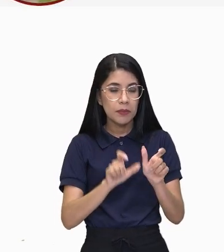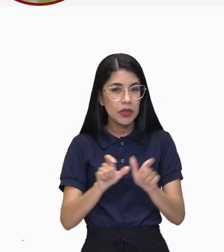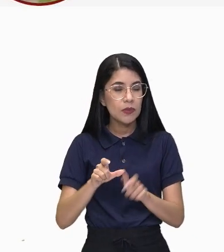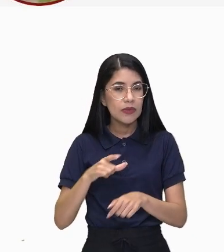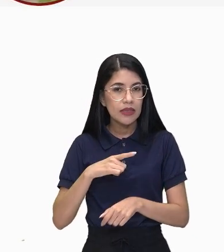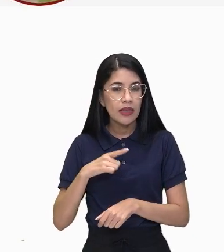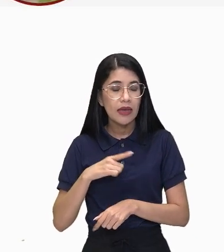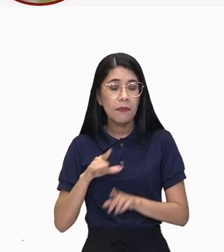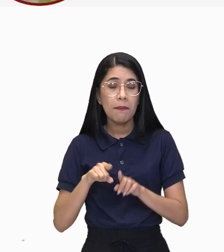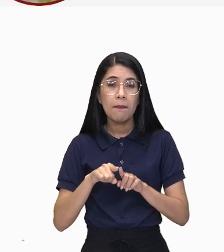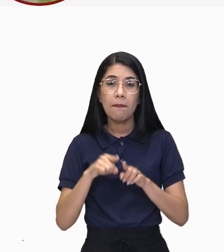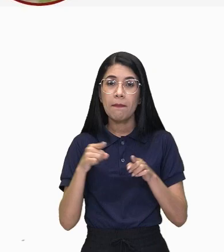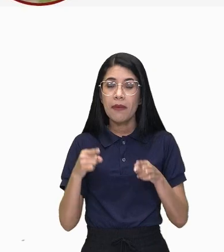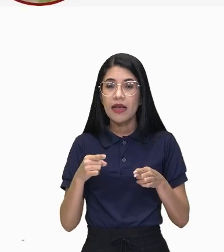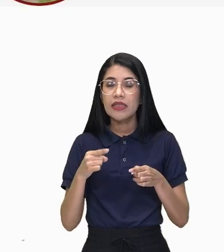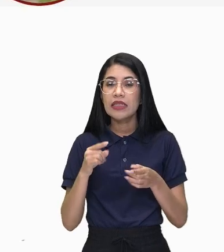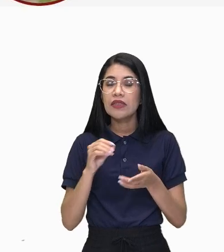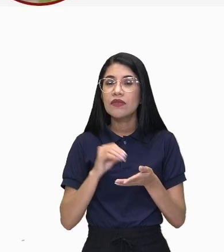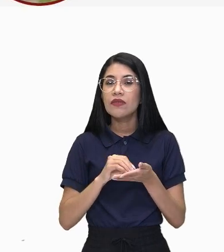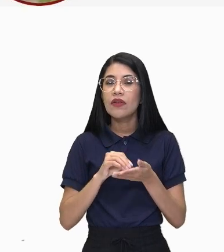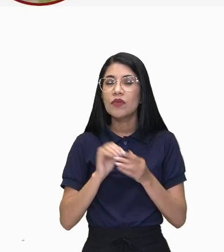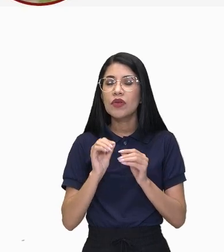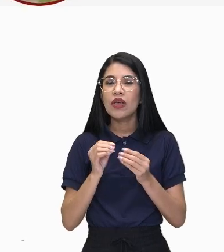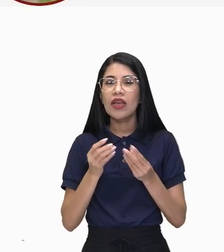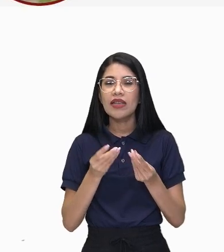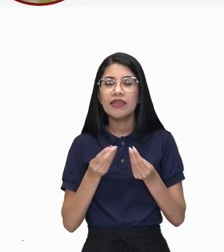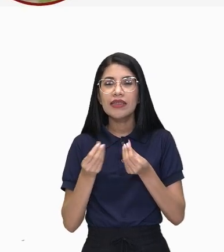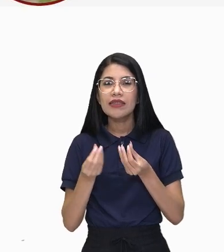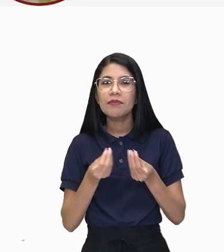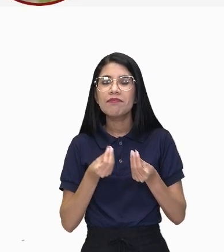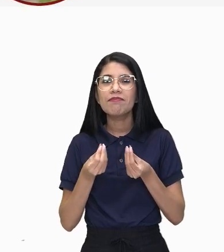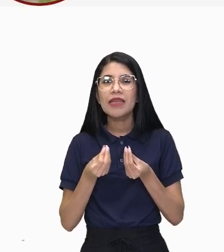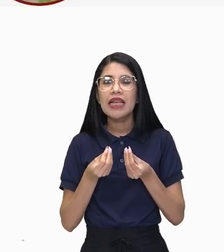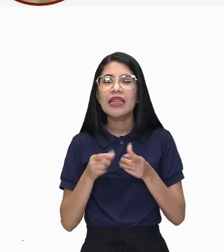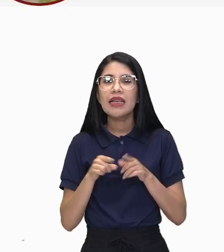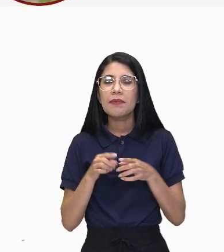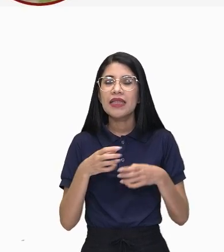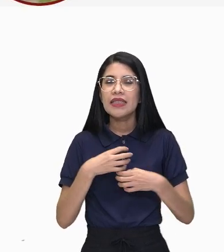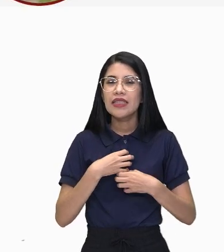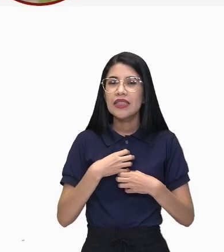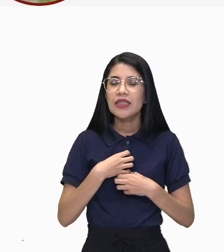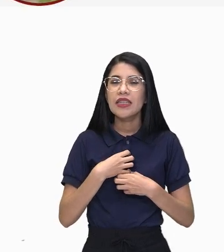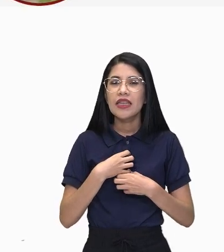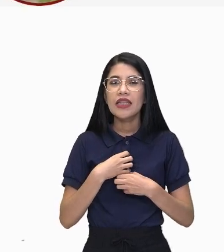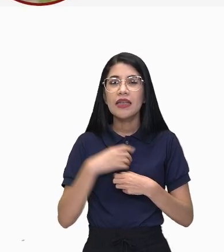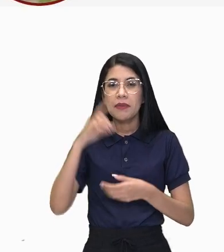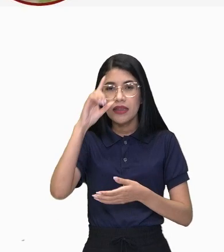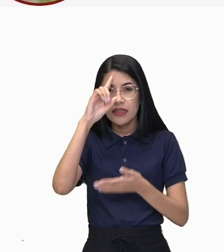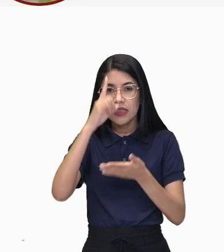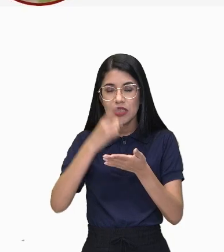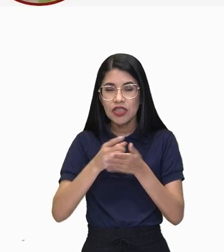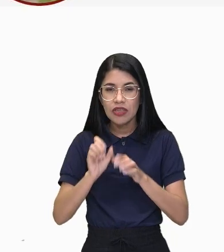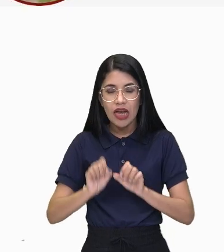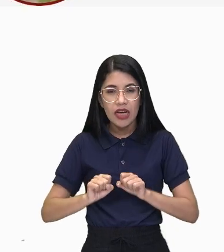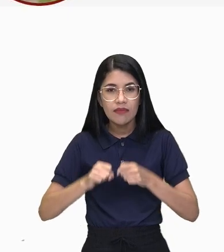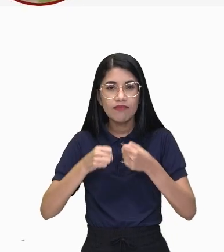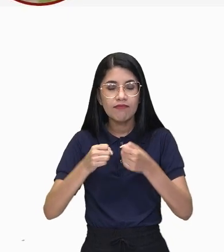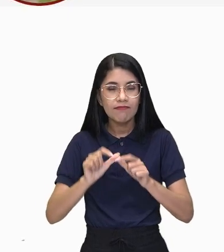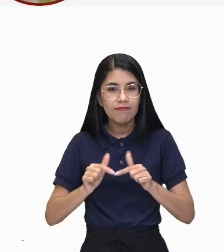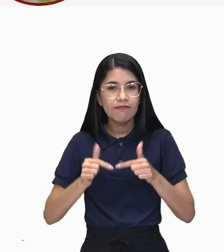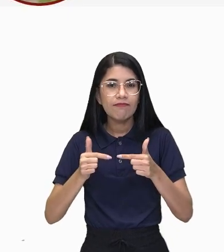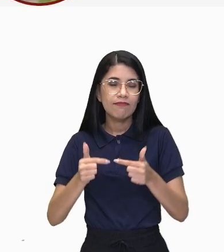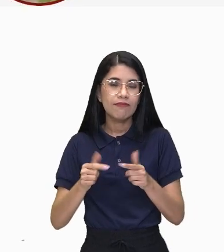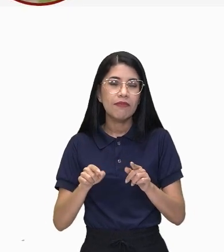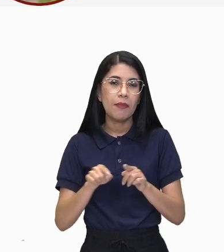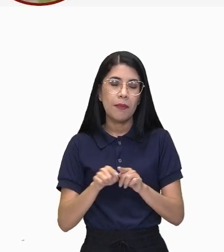Agora, o que falta mais também é uma certa sensibilização e uma tomada de decisão, de ação, de atitude, né, diante de tudo